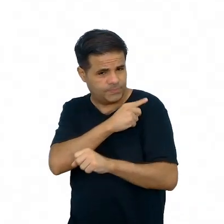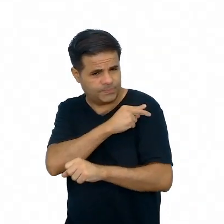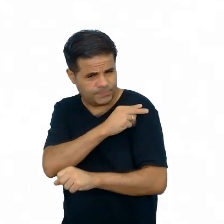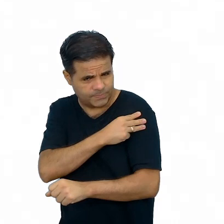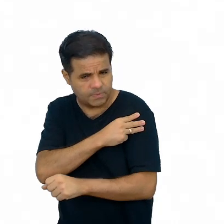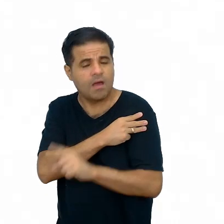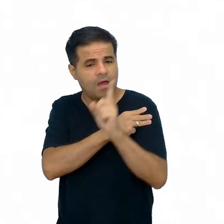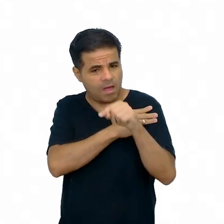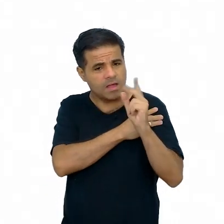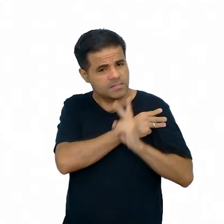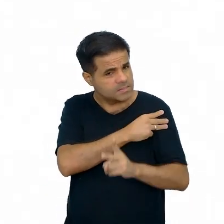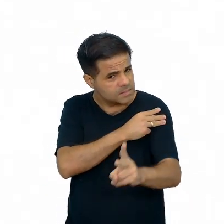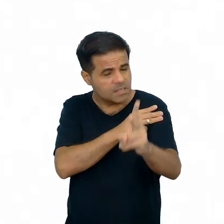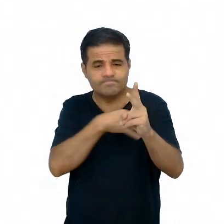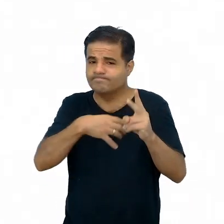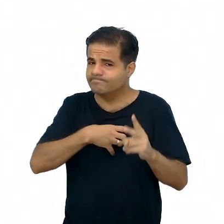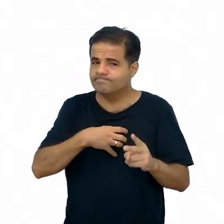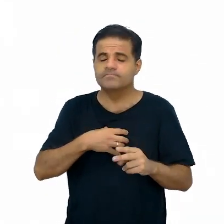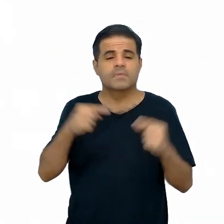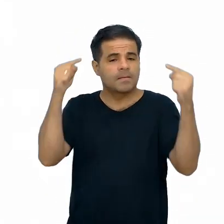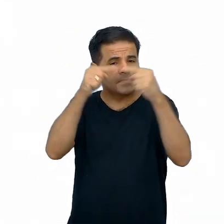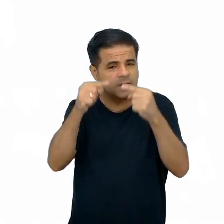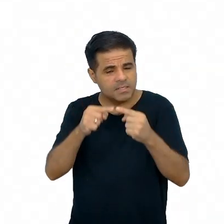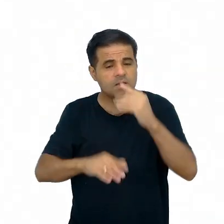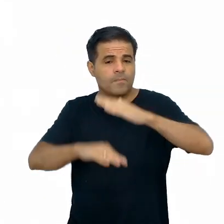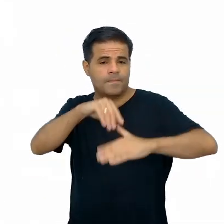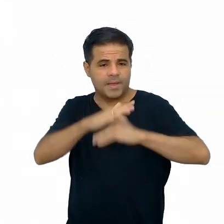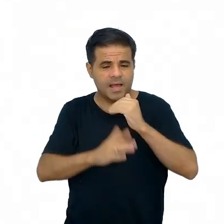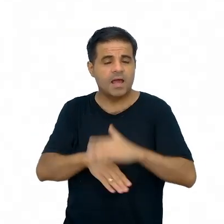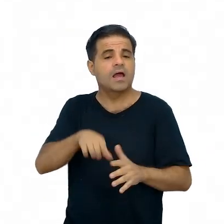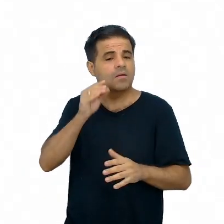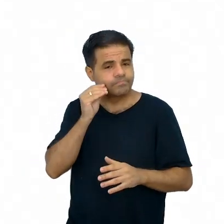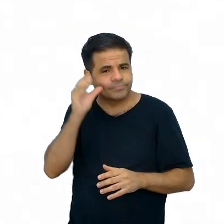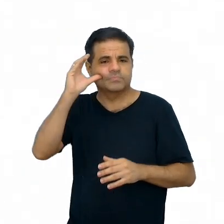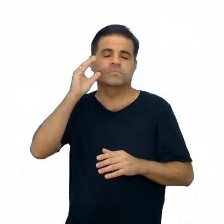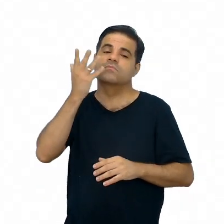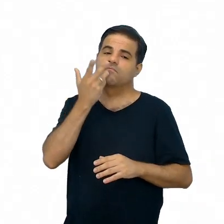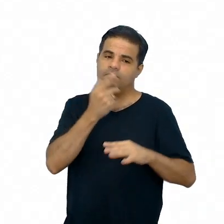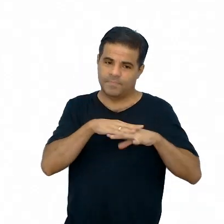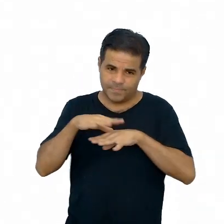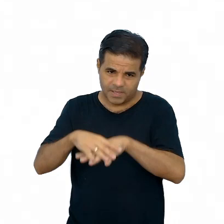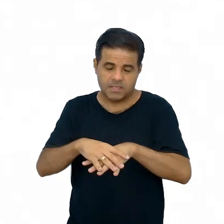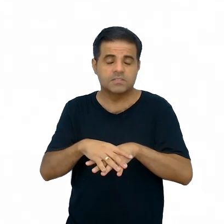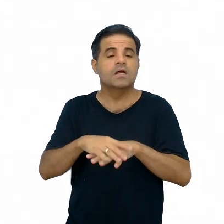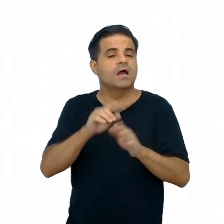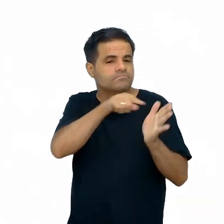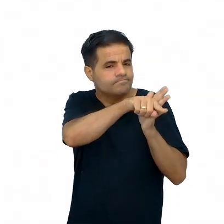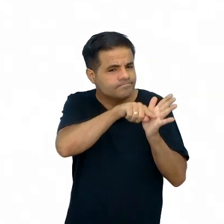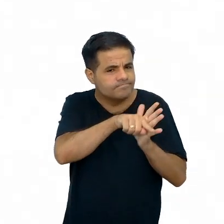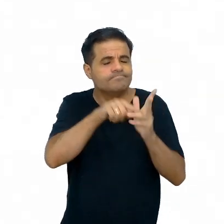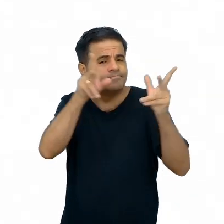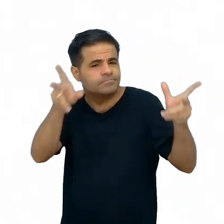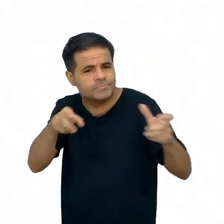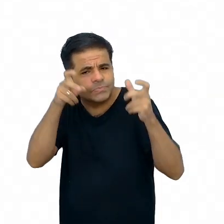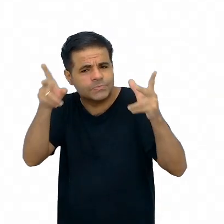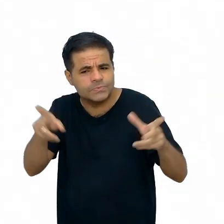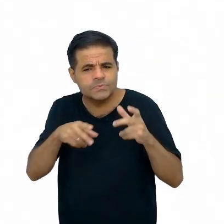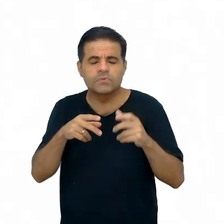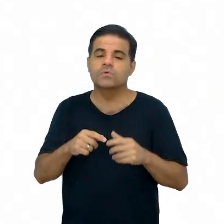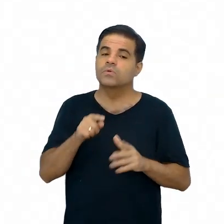fundamental centra-se na aplicação prática do conhecimento matemático, na investigação e